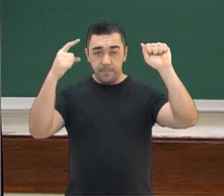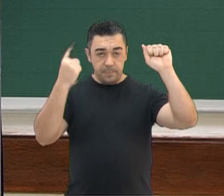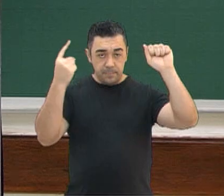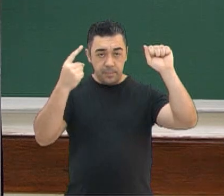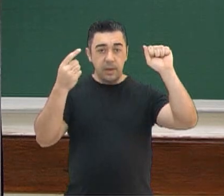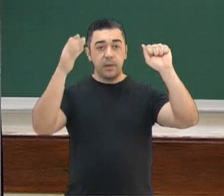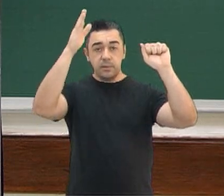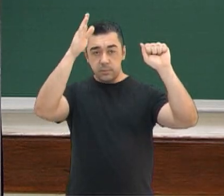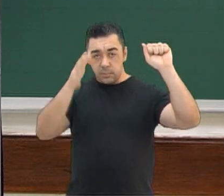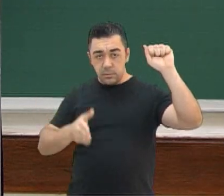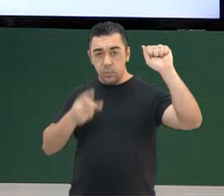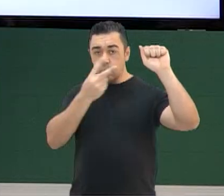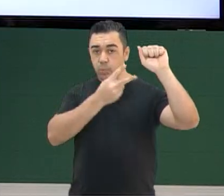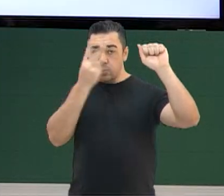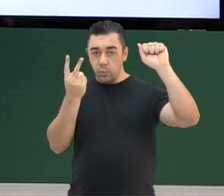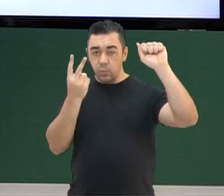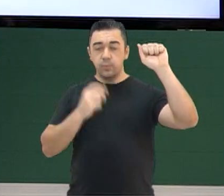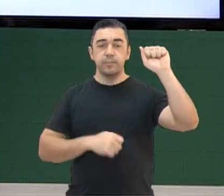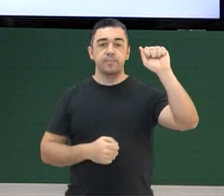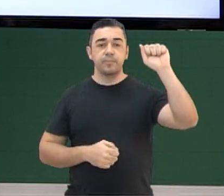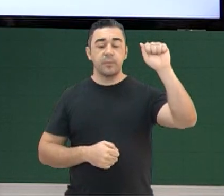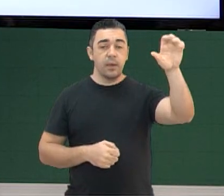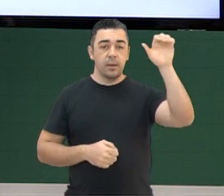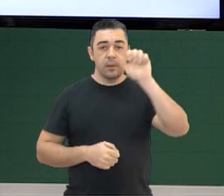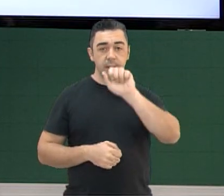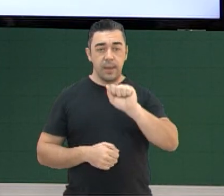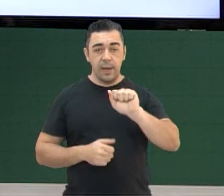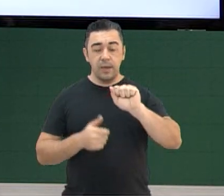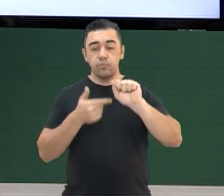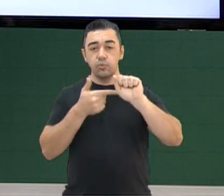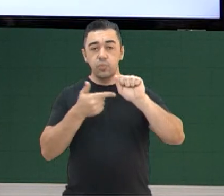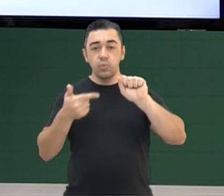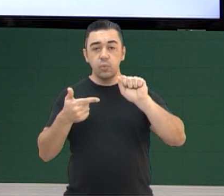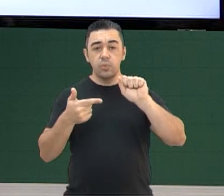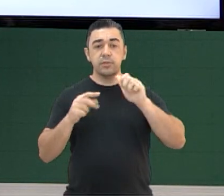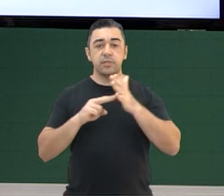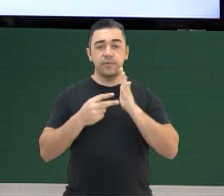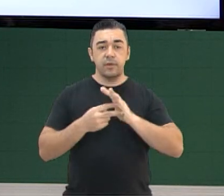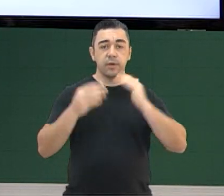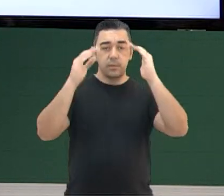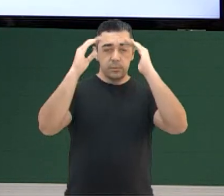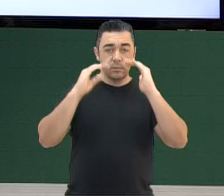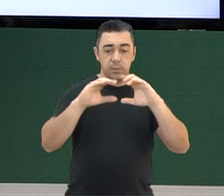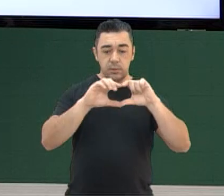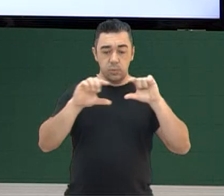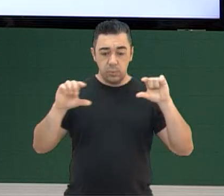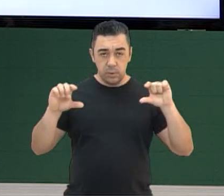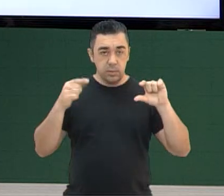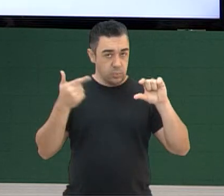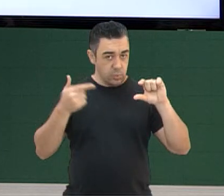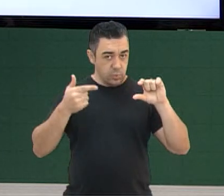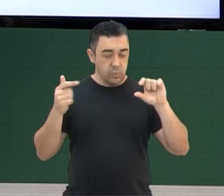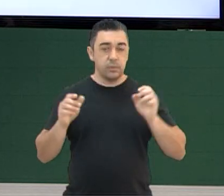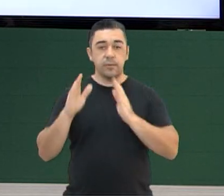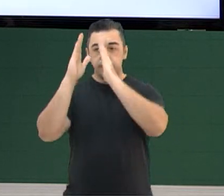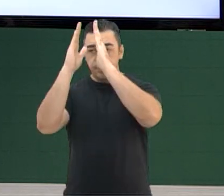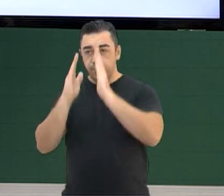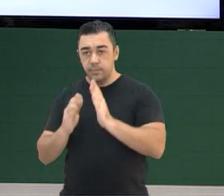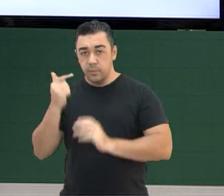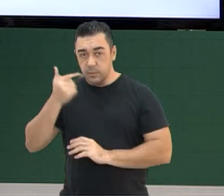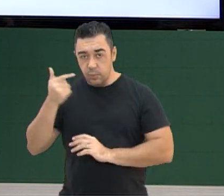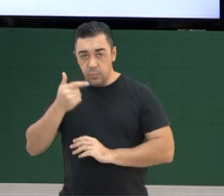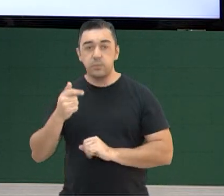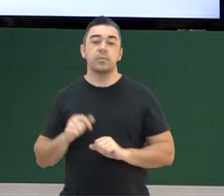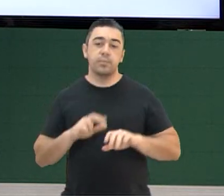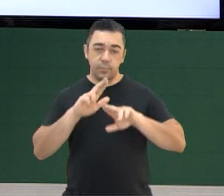coluna. E, por fim, aqui o elemento A22, ele está na segunda linha, segunda coluna, tá?